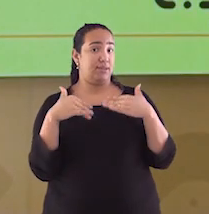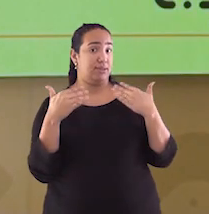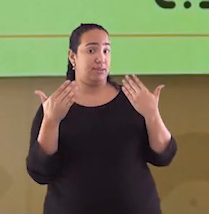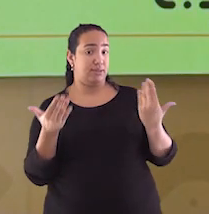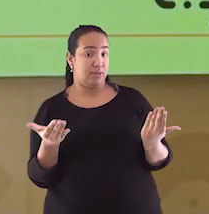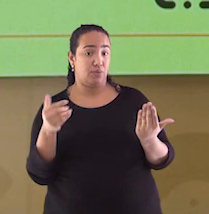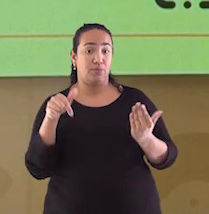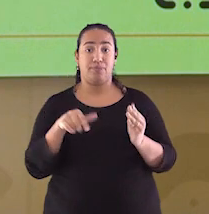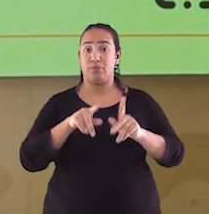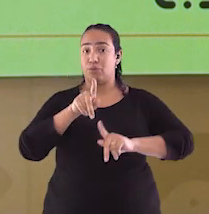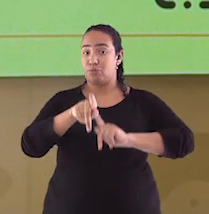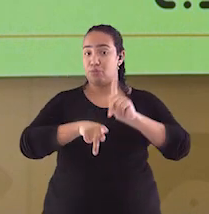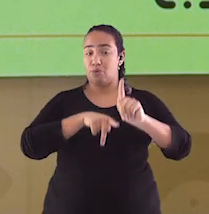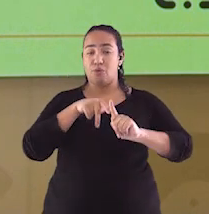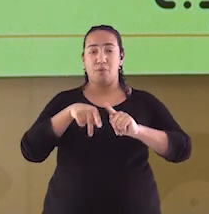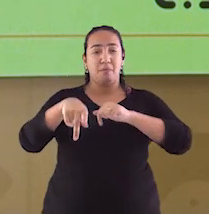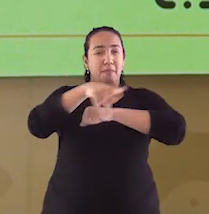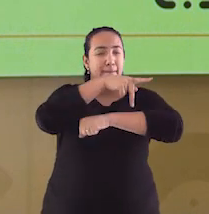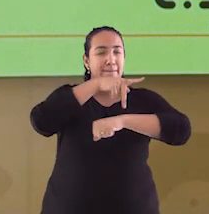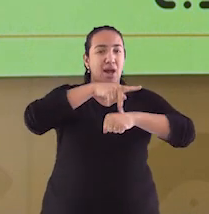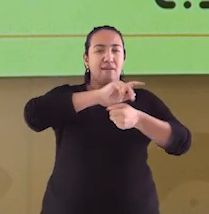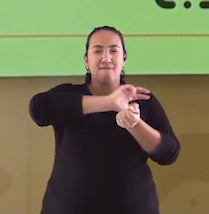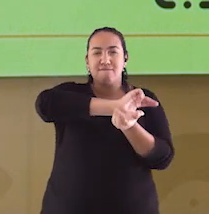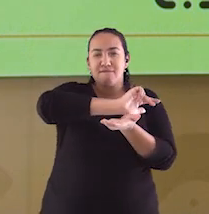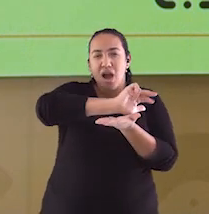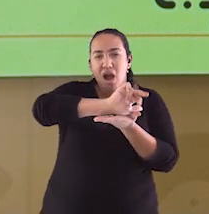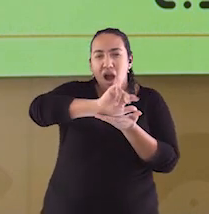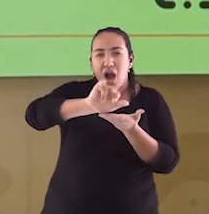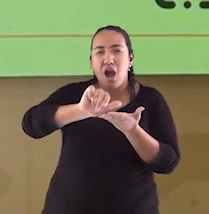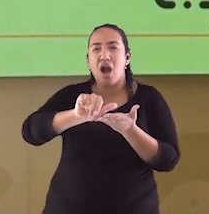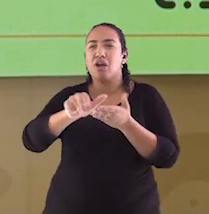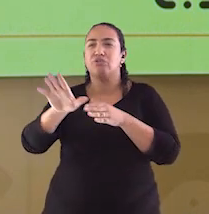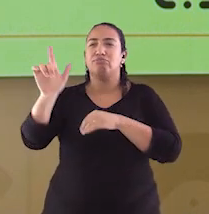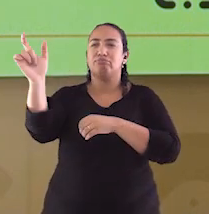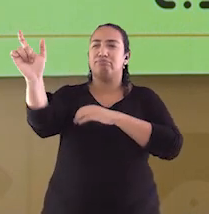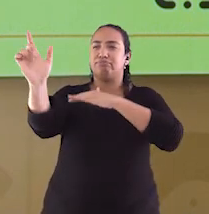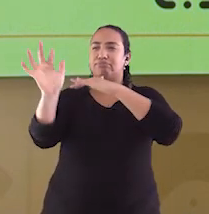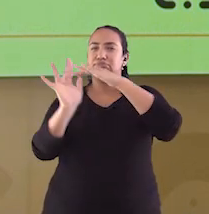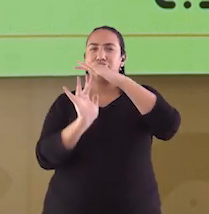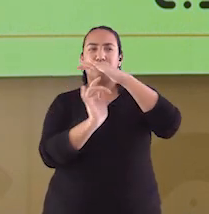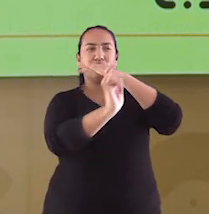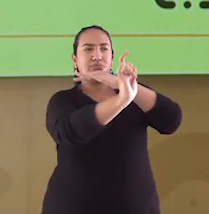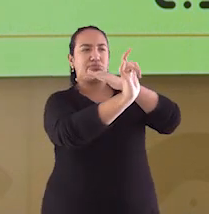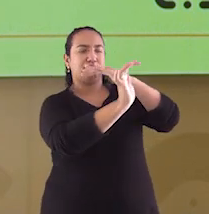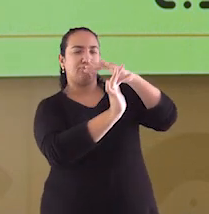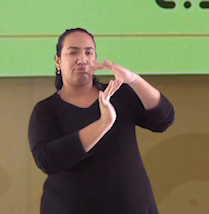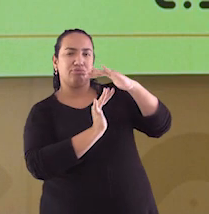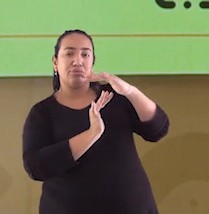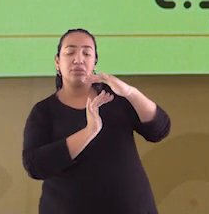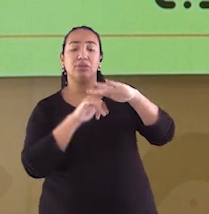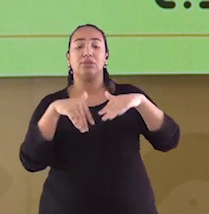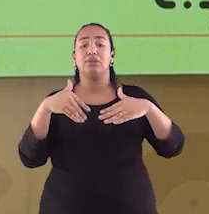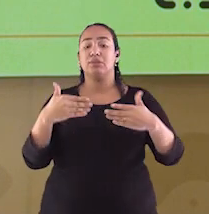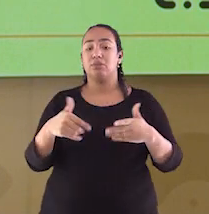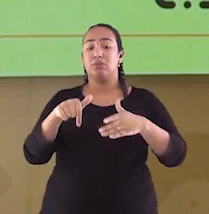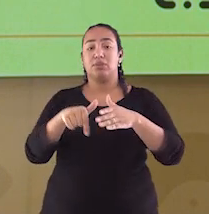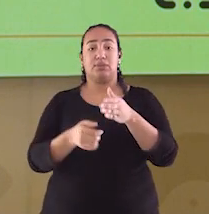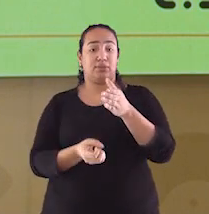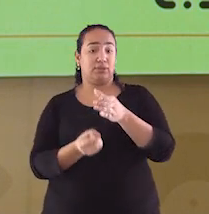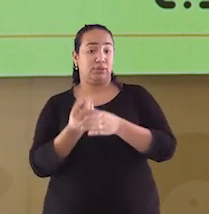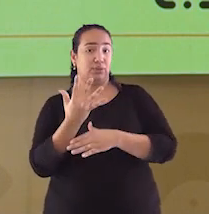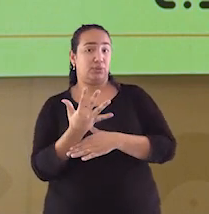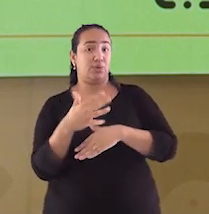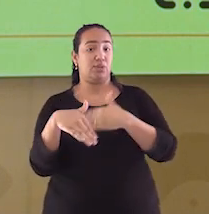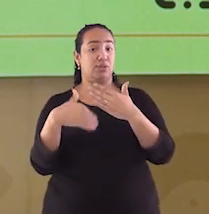esses povos de diversos países da Europa começaram a vir para o nosso estado, passaram a